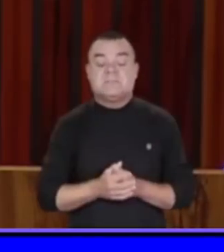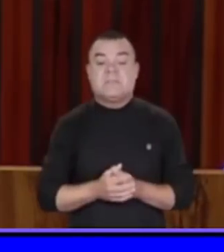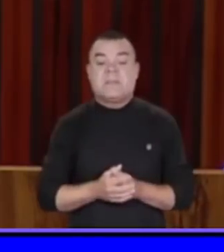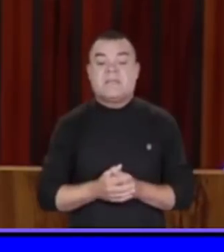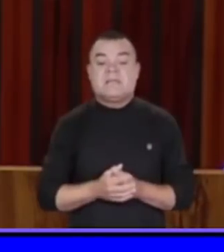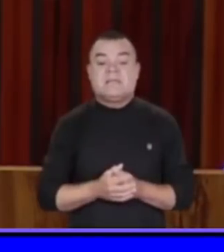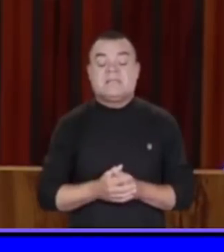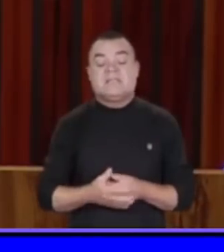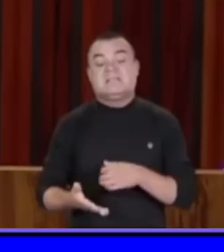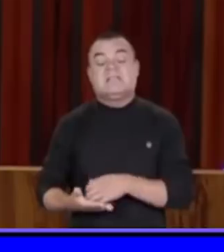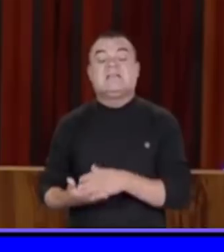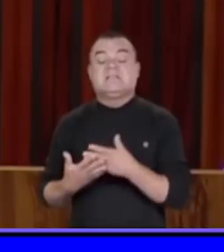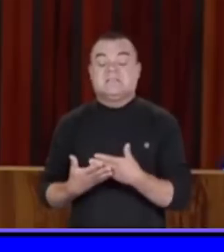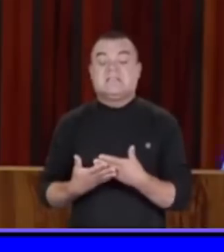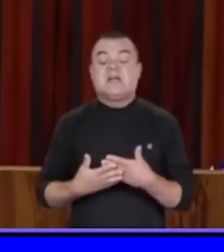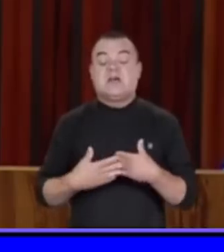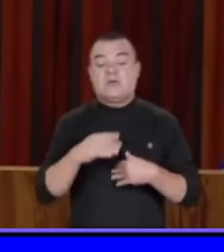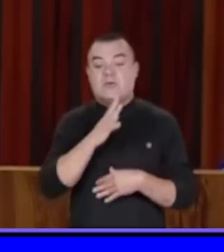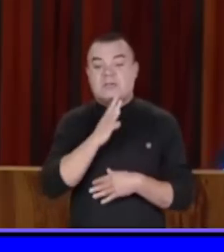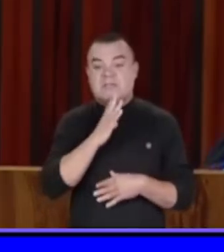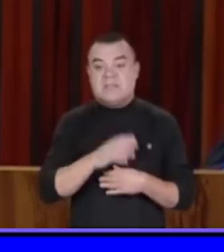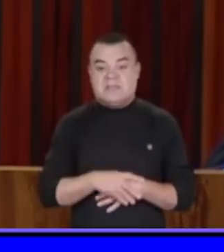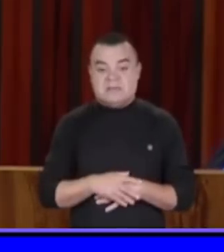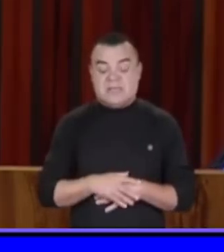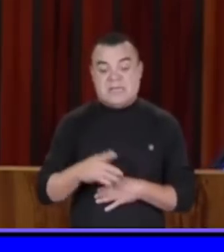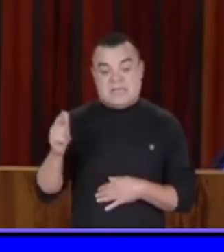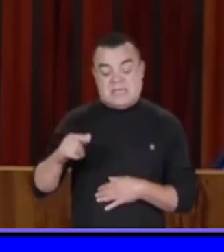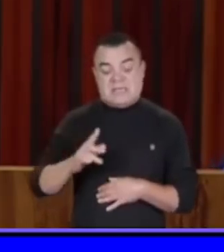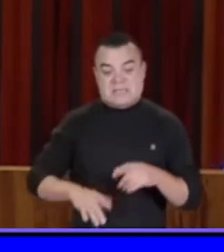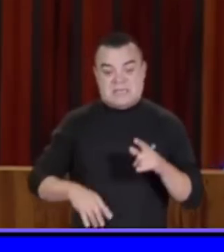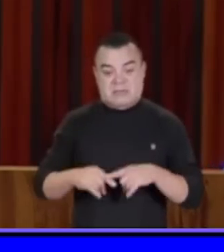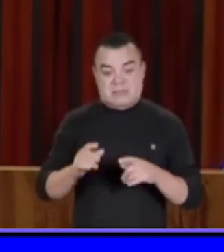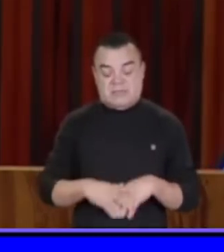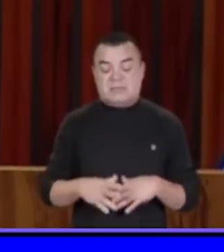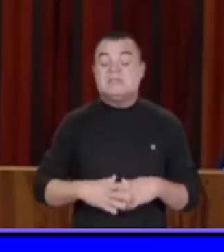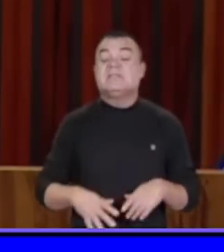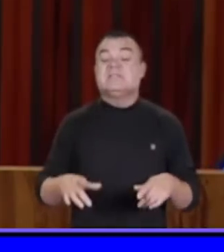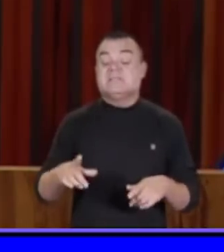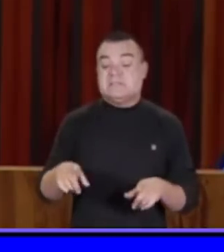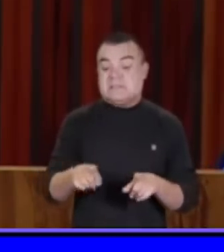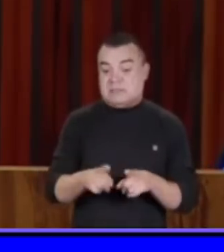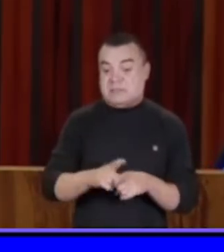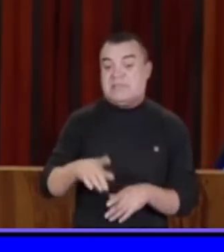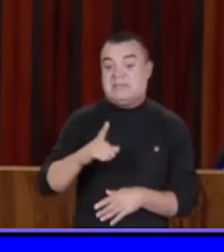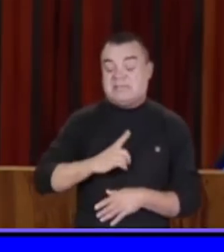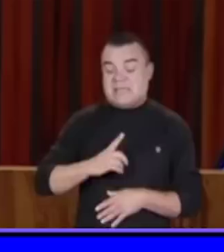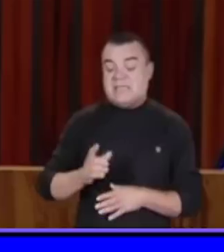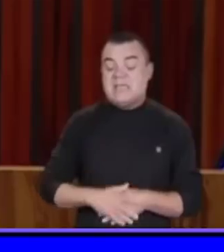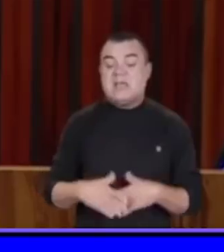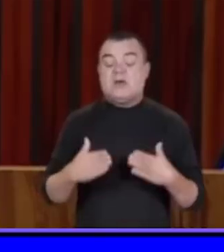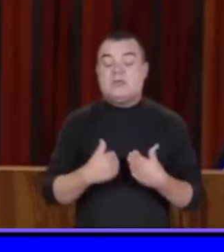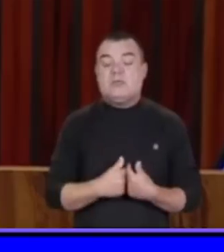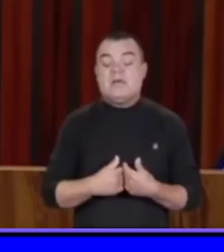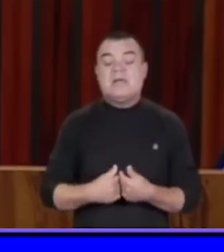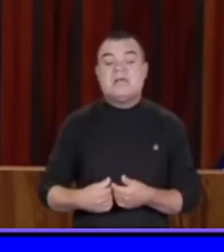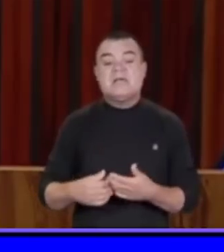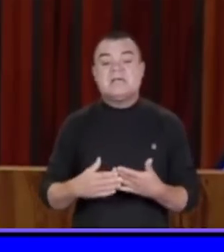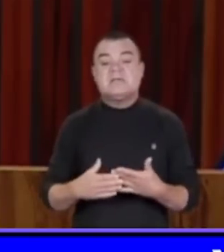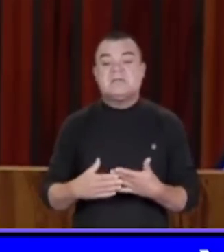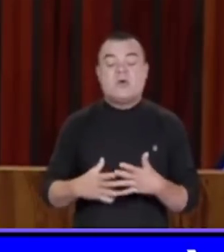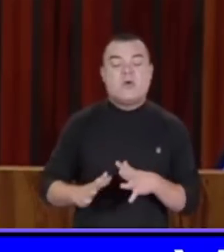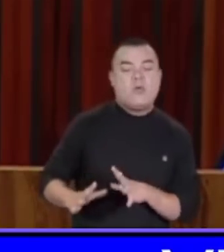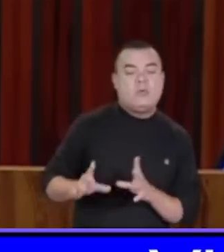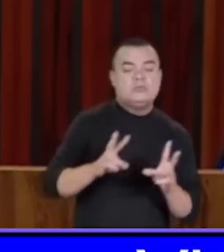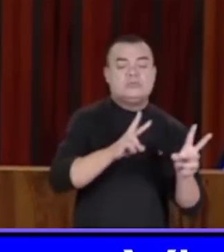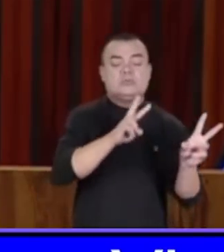a conhecer. Esse elemento, contudo, ganha também marcada dimensão, por outro modo